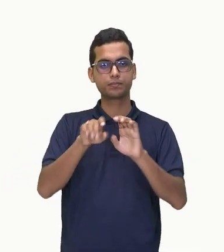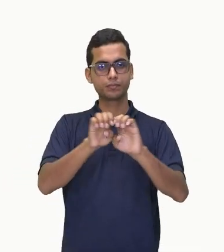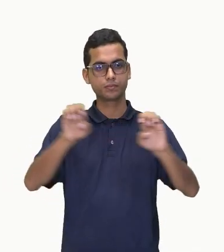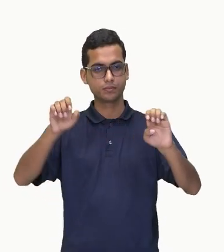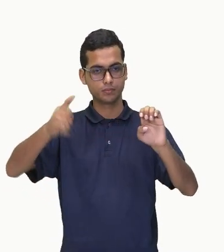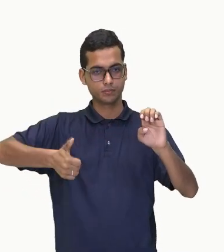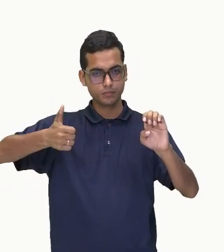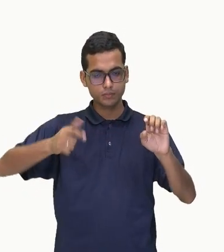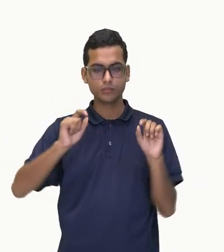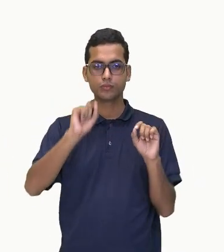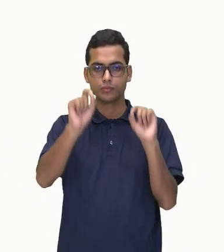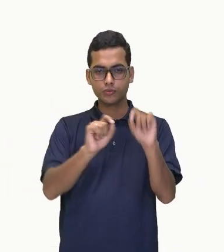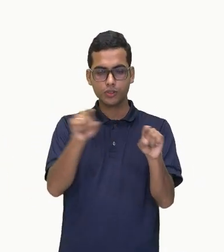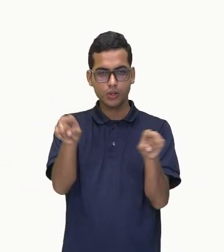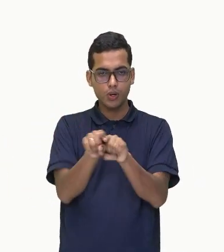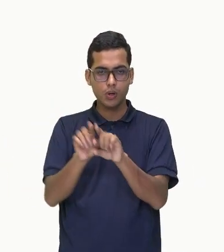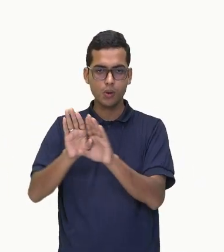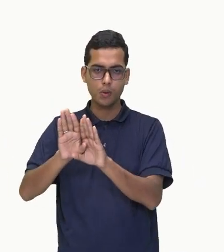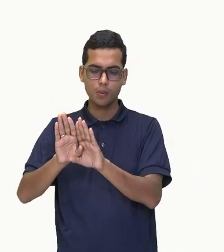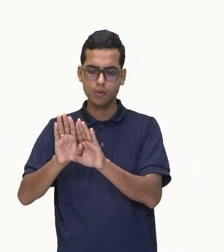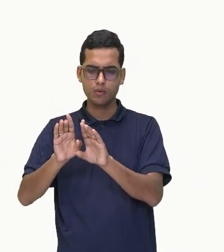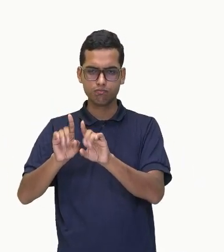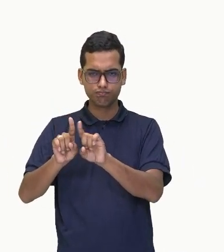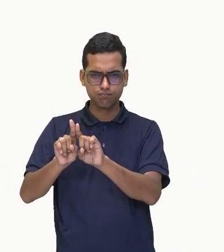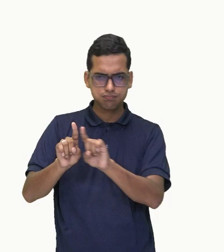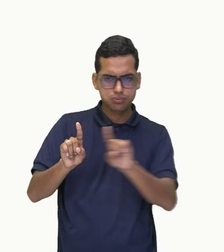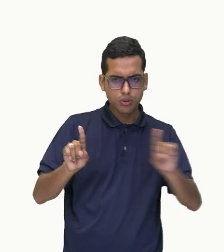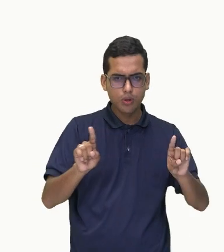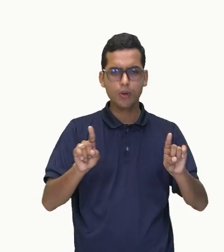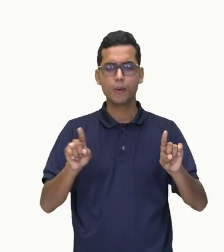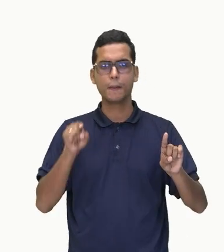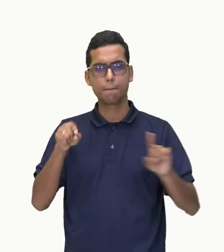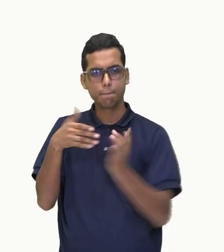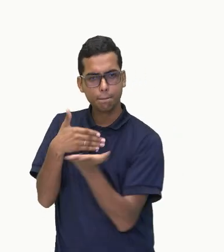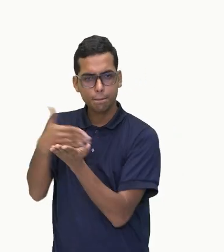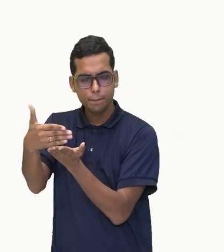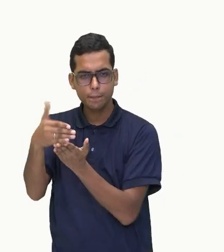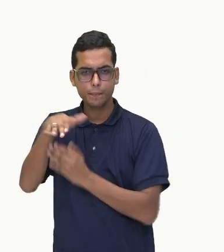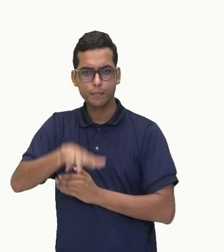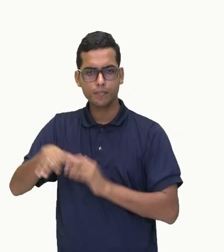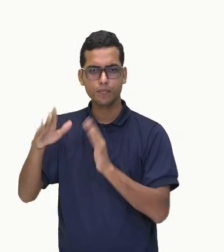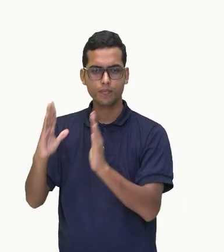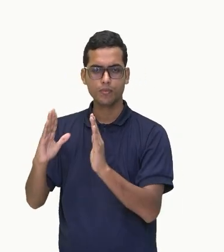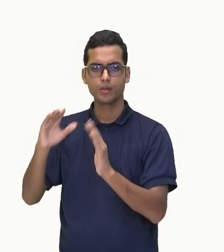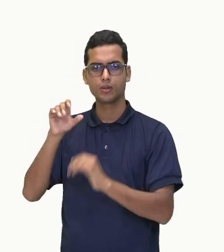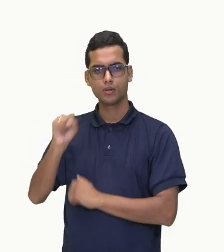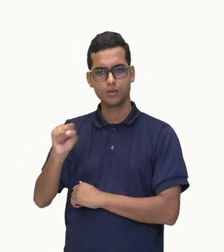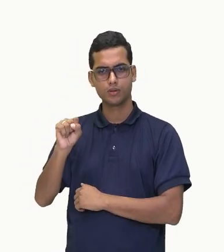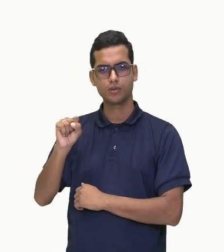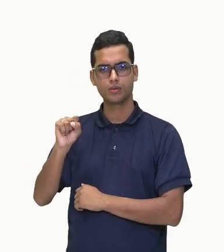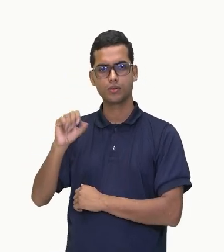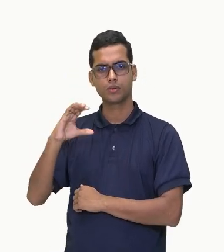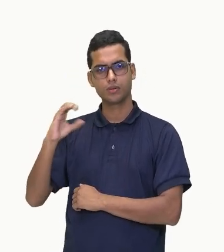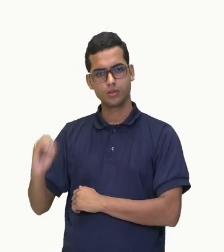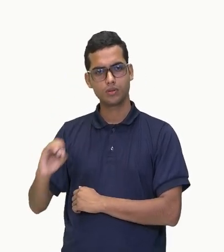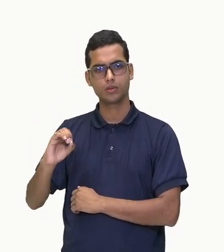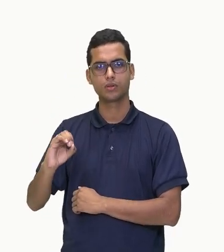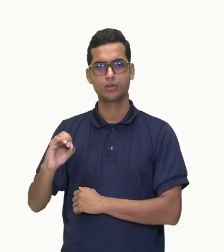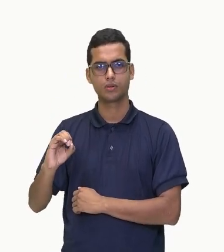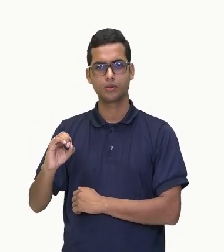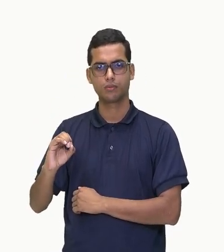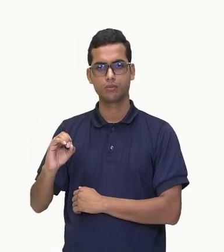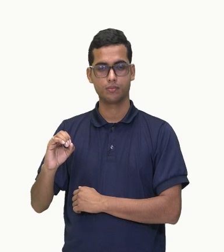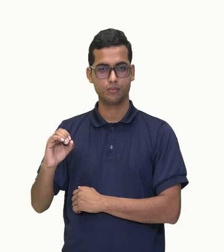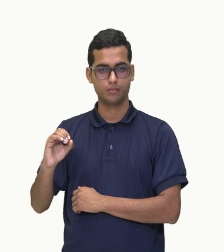se representarmos o espaço inicial por S0 ou S índice 0, eu tenho